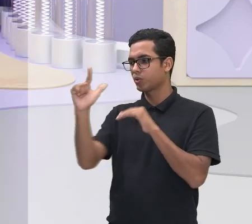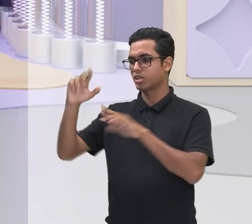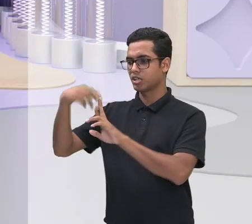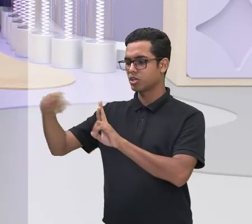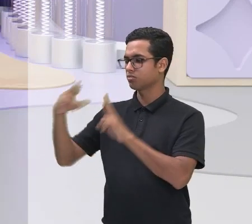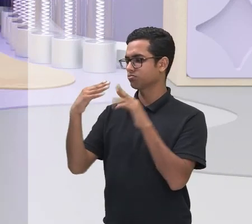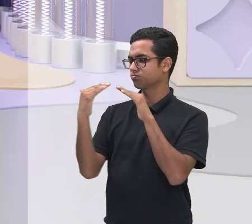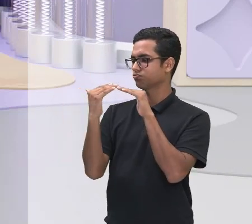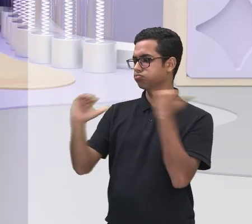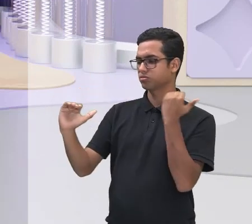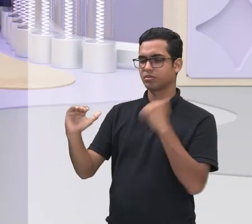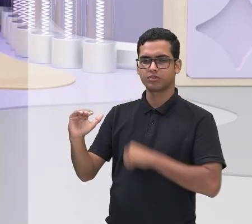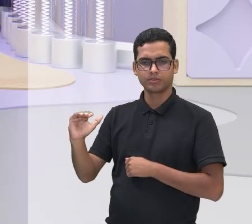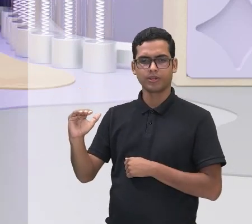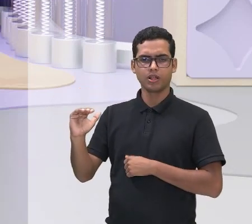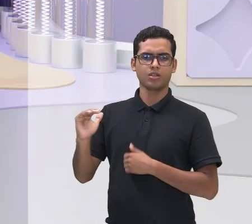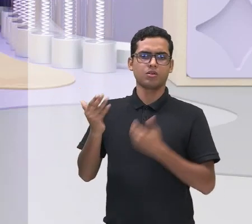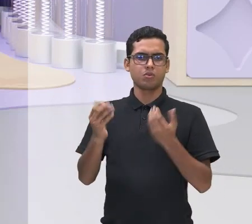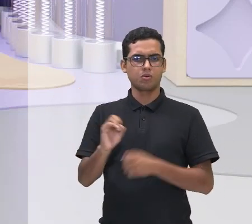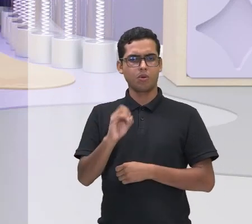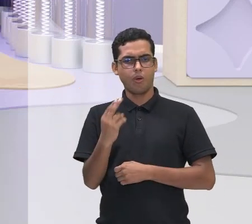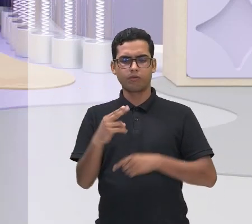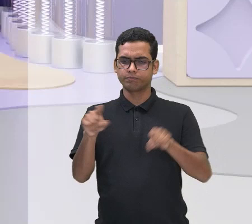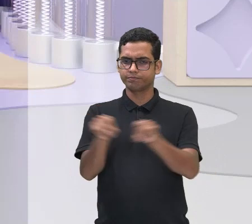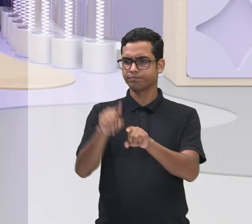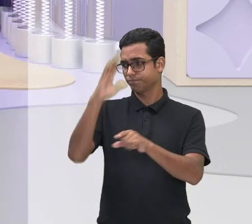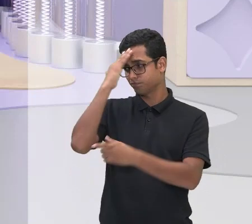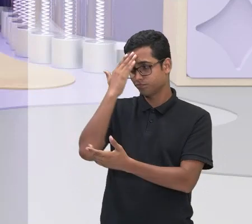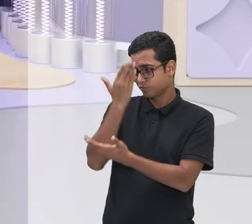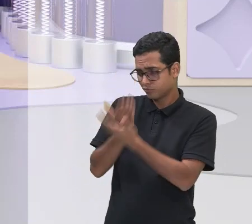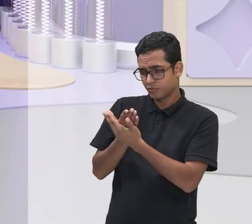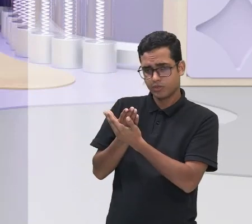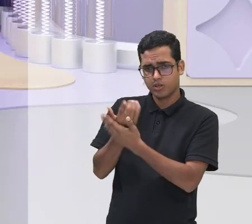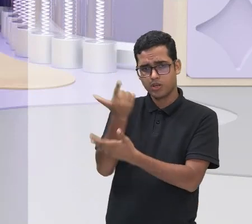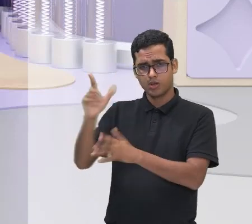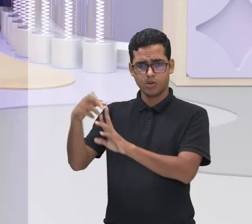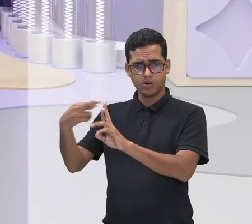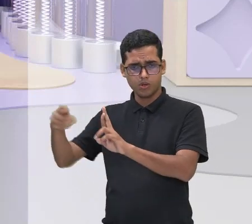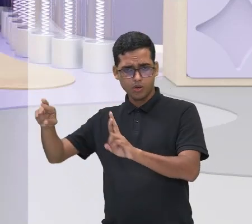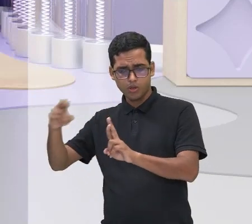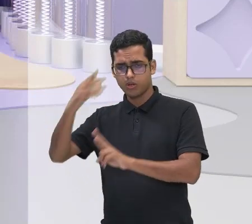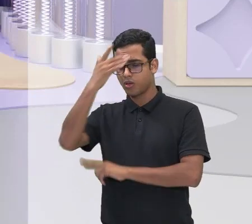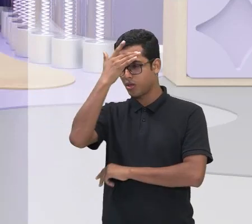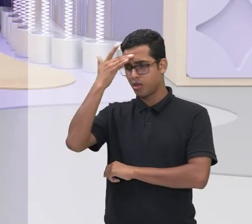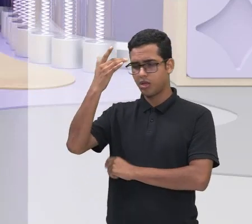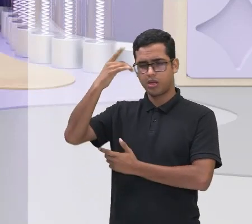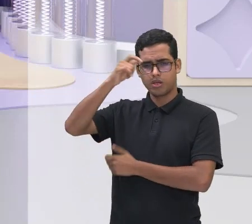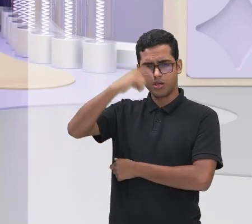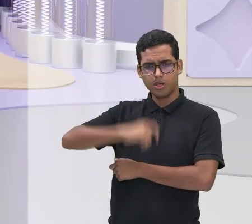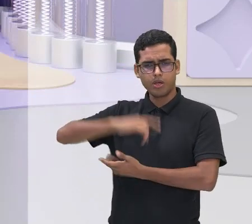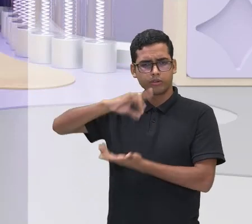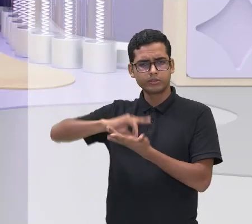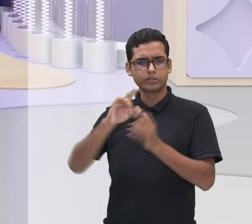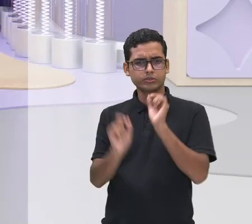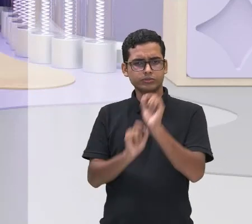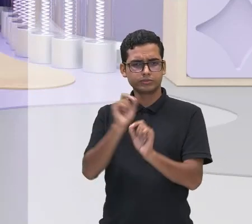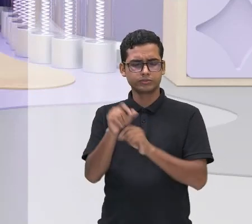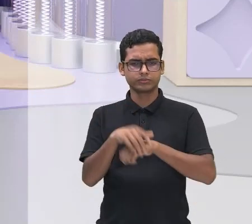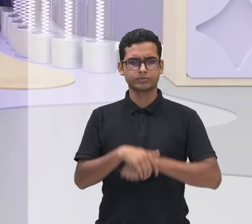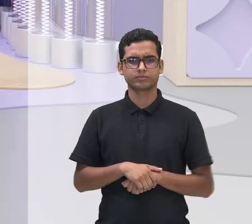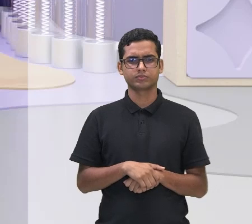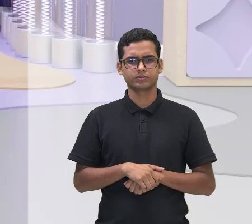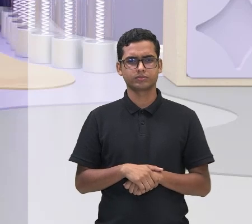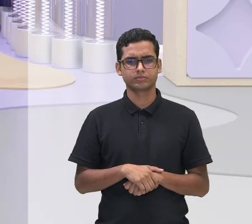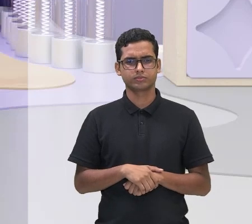intolerância. Às vezes a forma de não crer, né, o fato da pessoa escolher não crer, essa pessoa pode